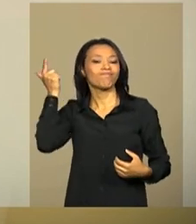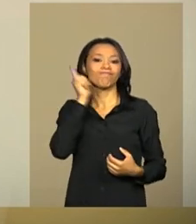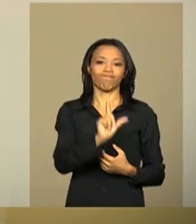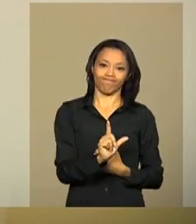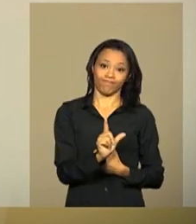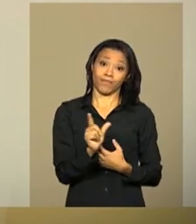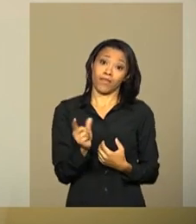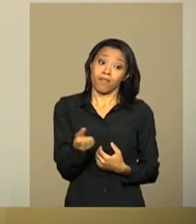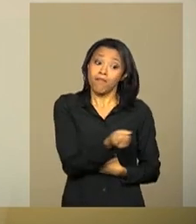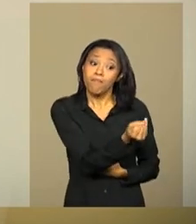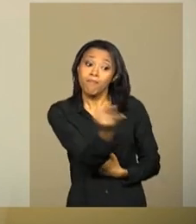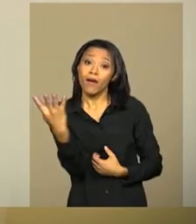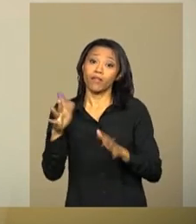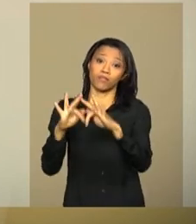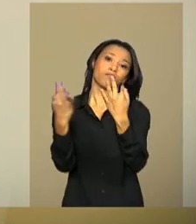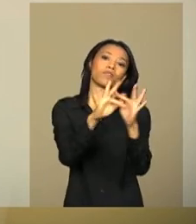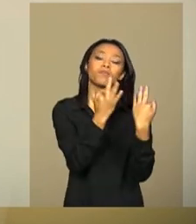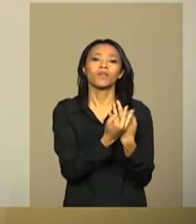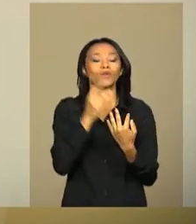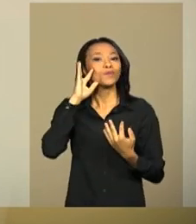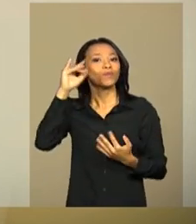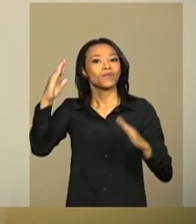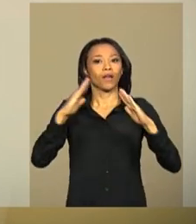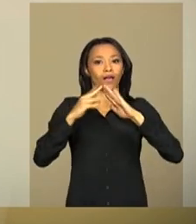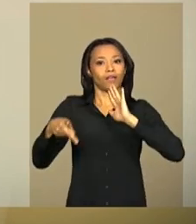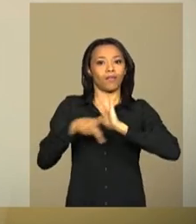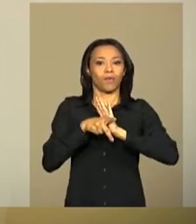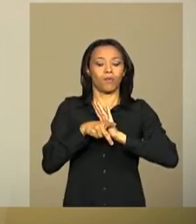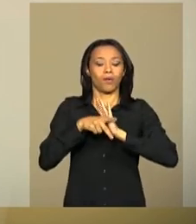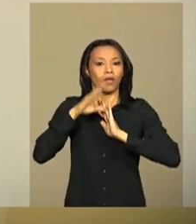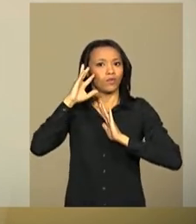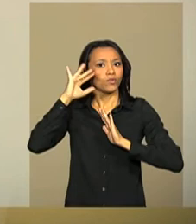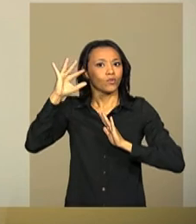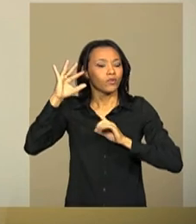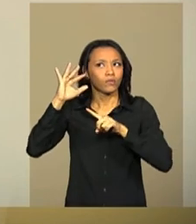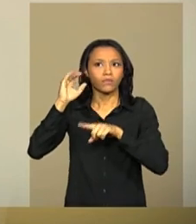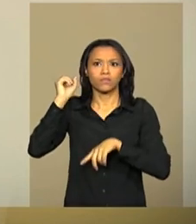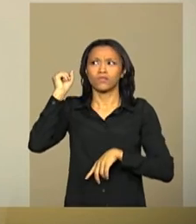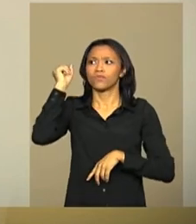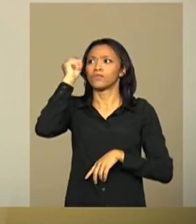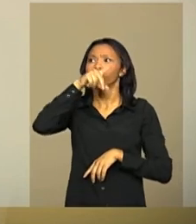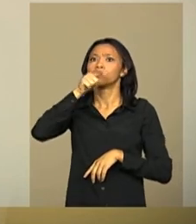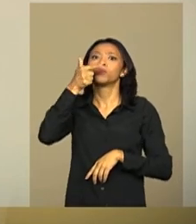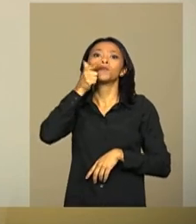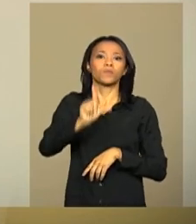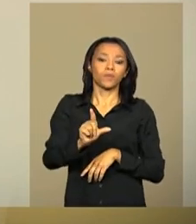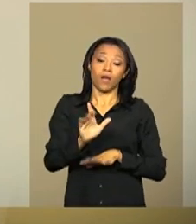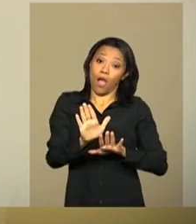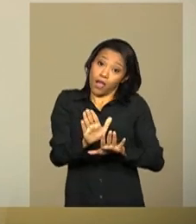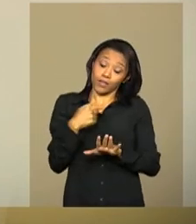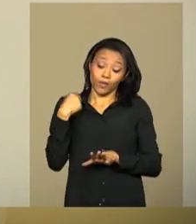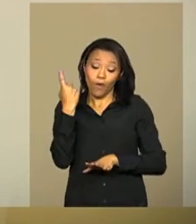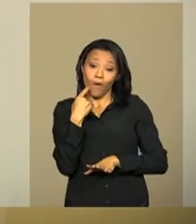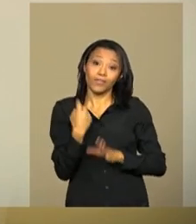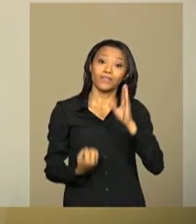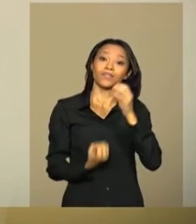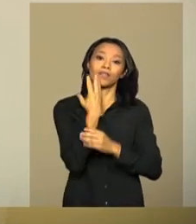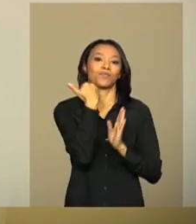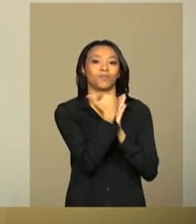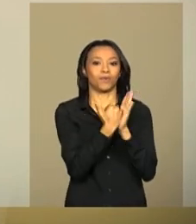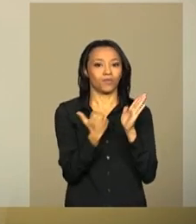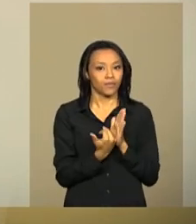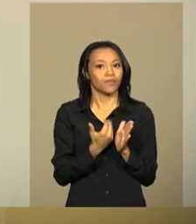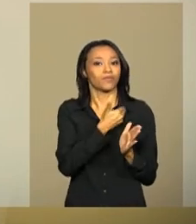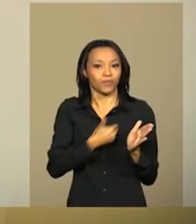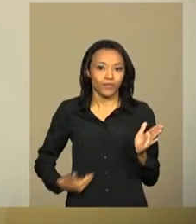para muitas famílias Max o sonho da casa própria é um sonho dificílimo de alcançar aí nós fizemos o Minha Casa Minha